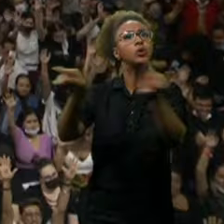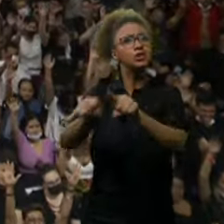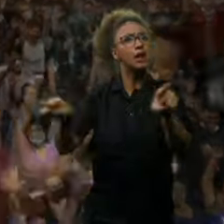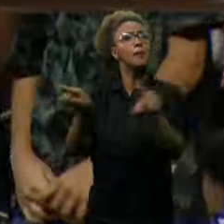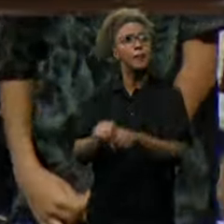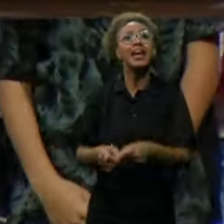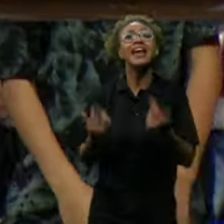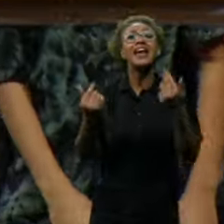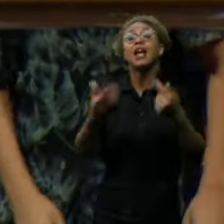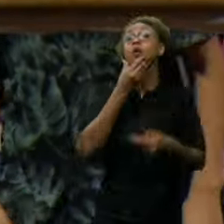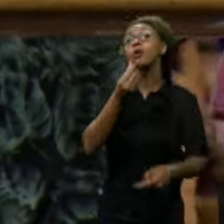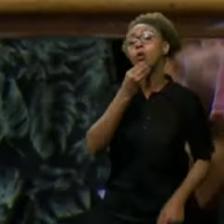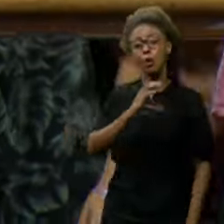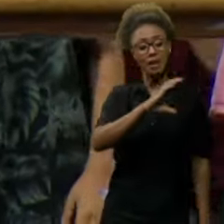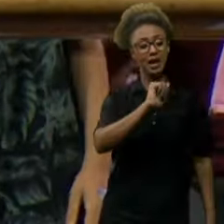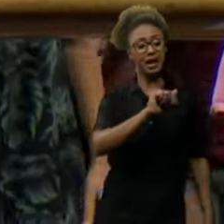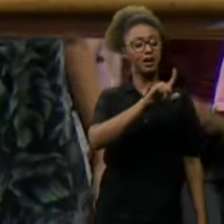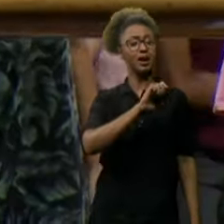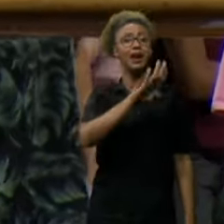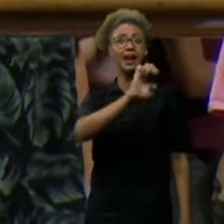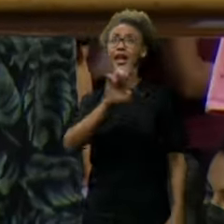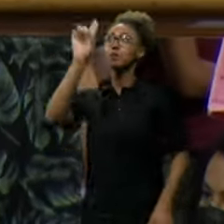como ele foi com o Calebe